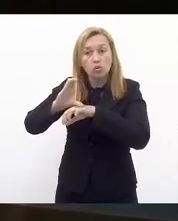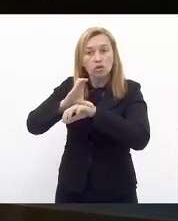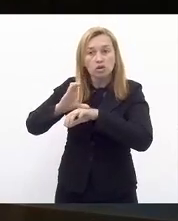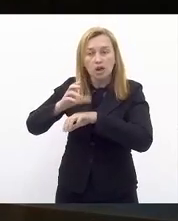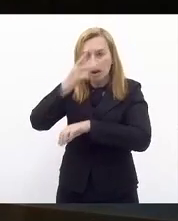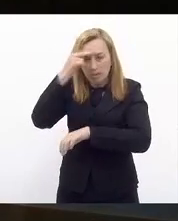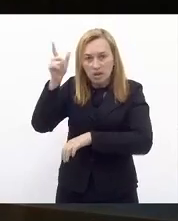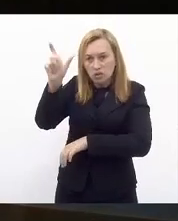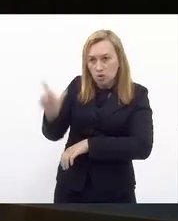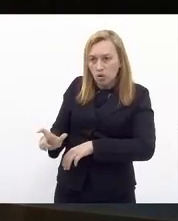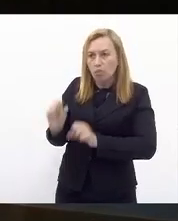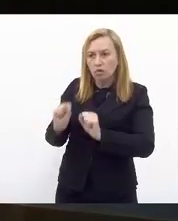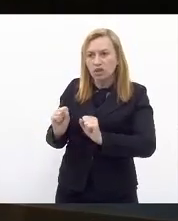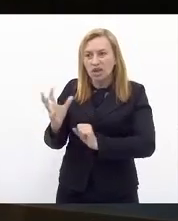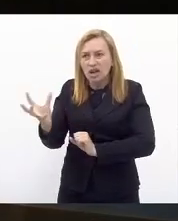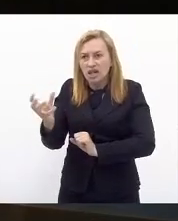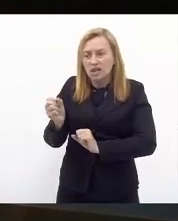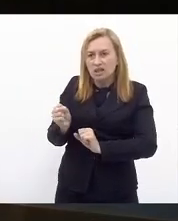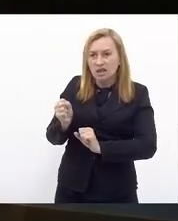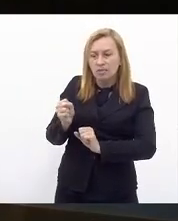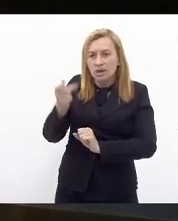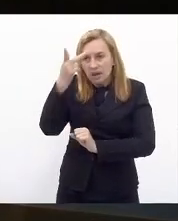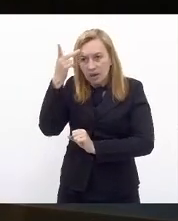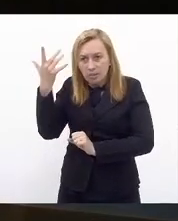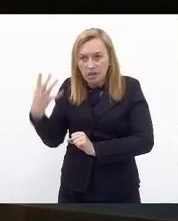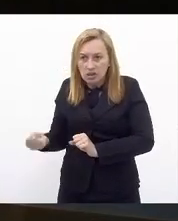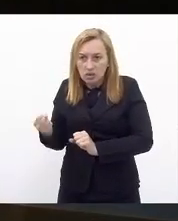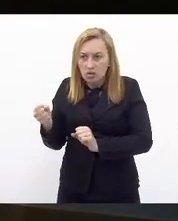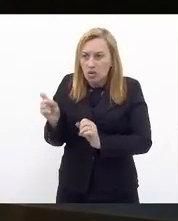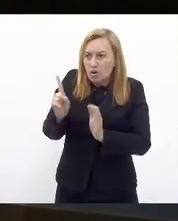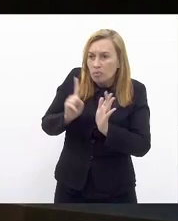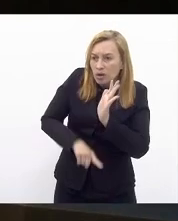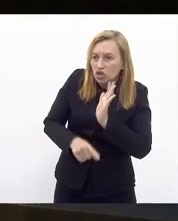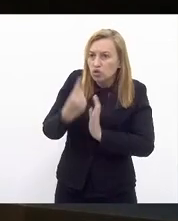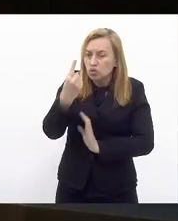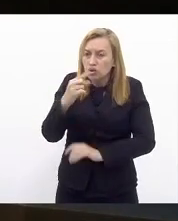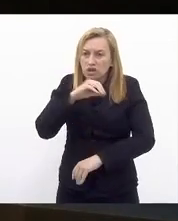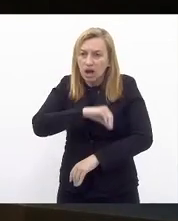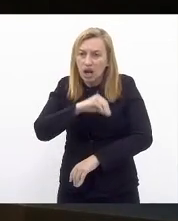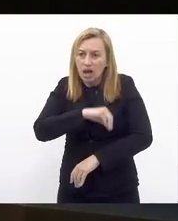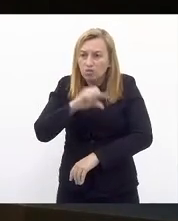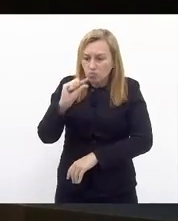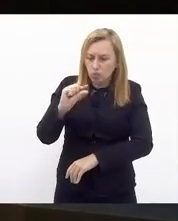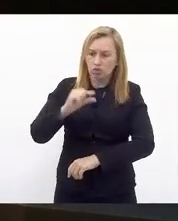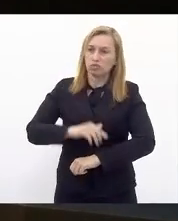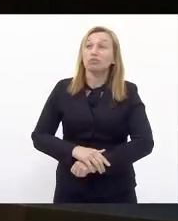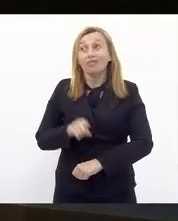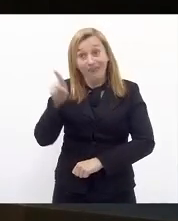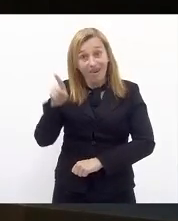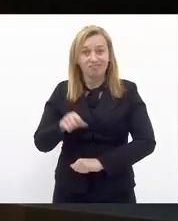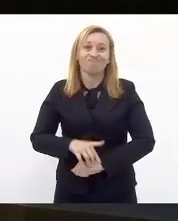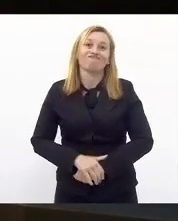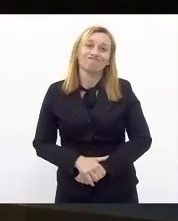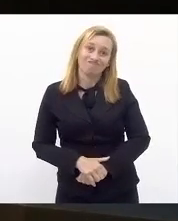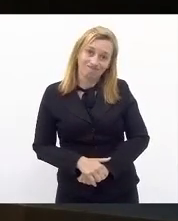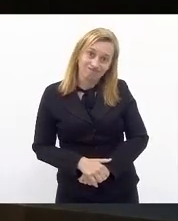a pessoa poderia receber um benefício de pensão inferior a um salário mínimo o instalar